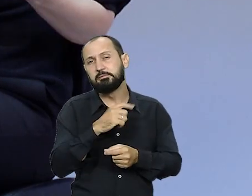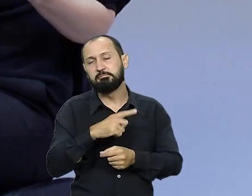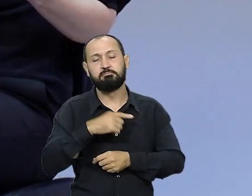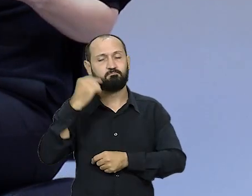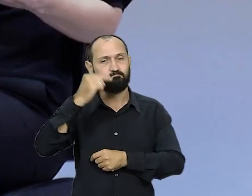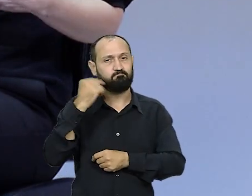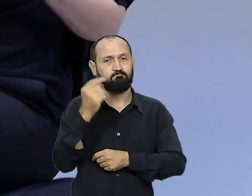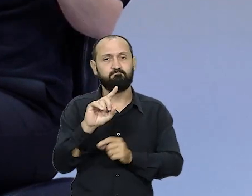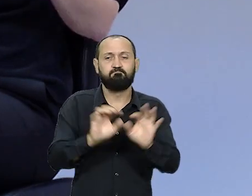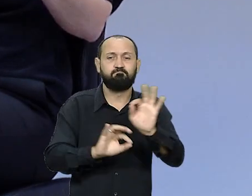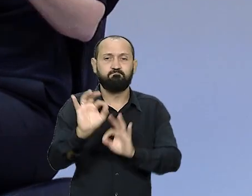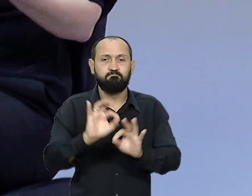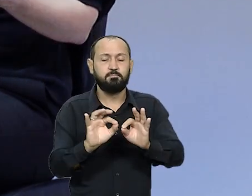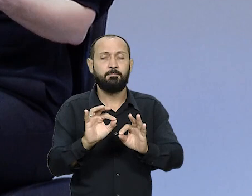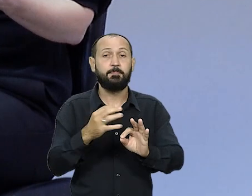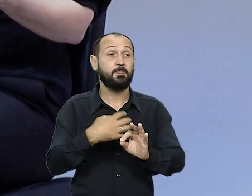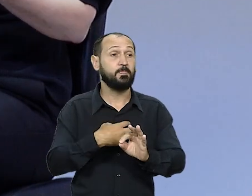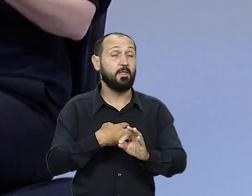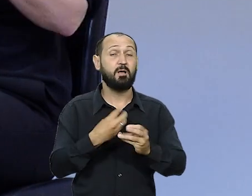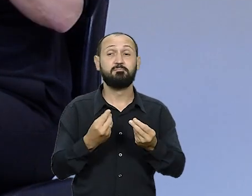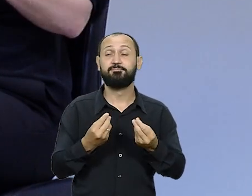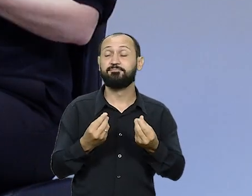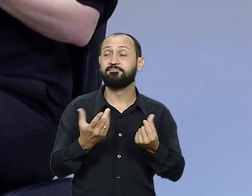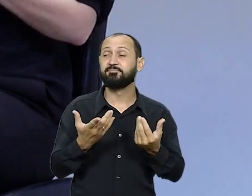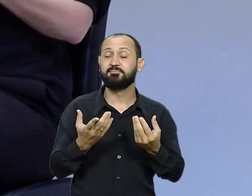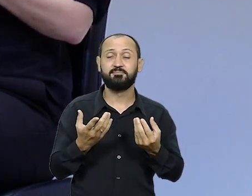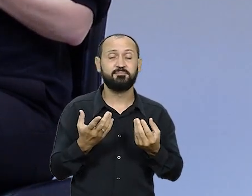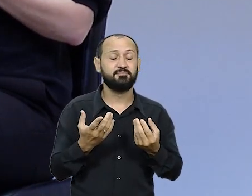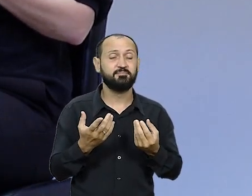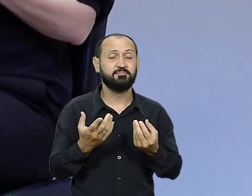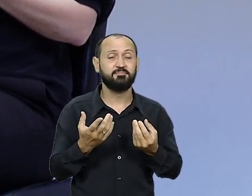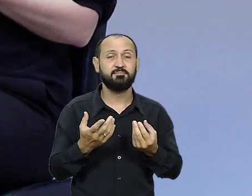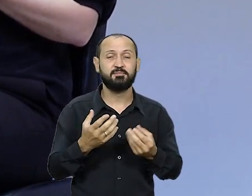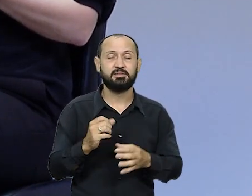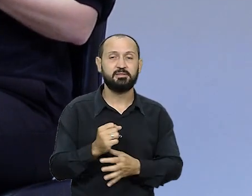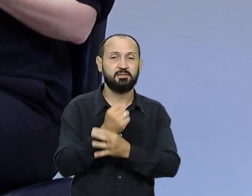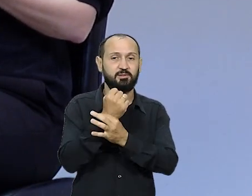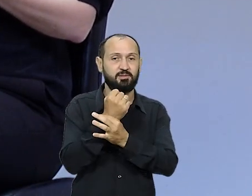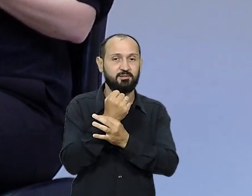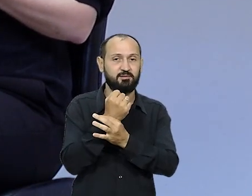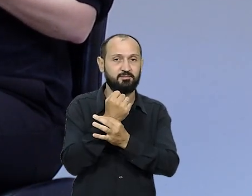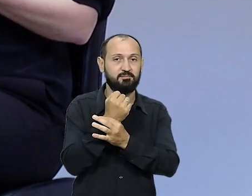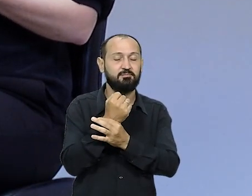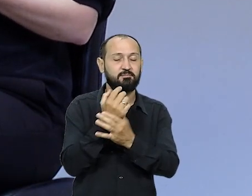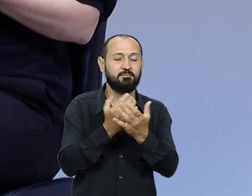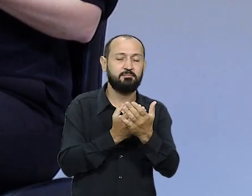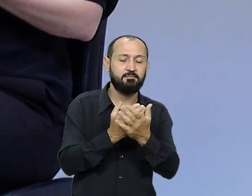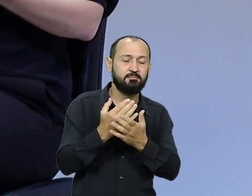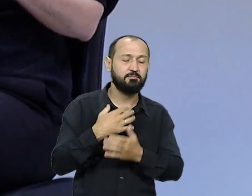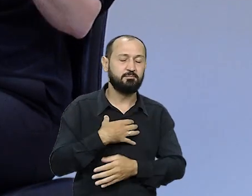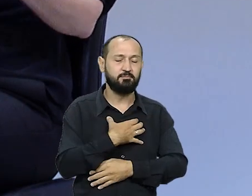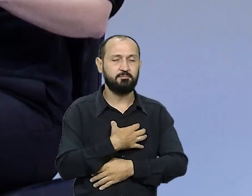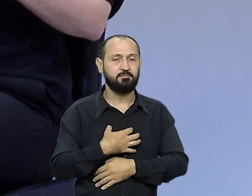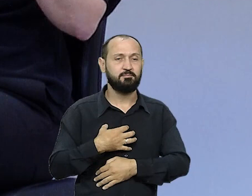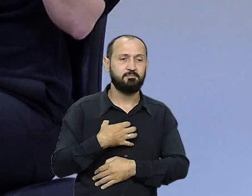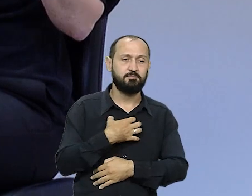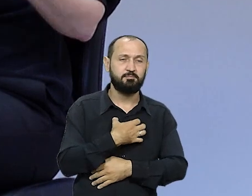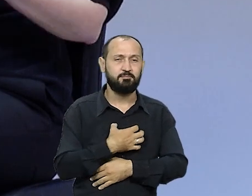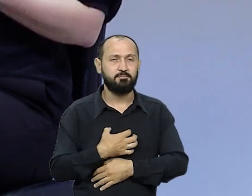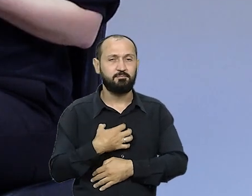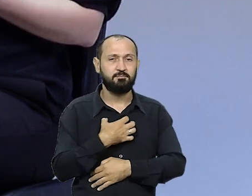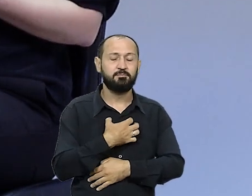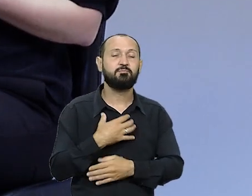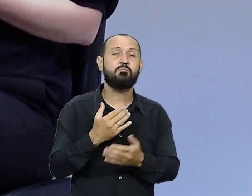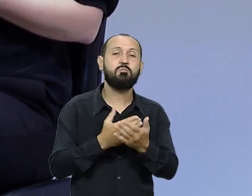colocar aquele advogado que não está preparado para isso, que ele não sente dentro dele essa segurança? Então, isso começou a